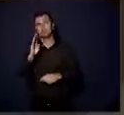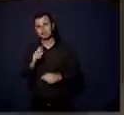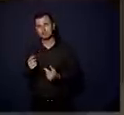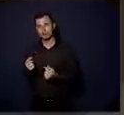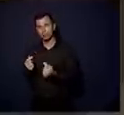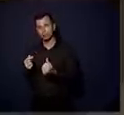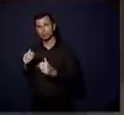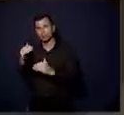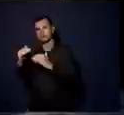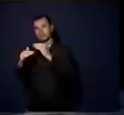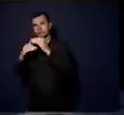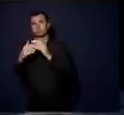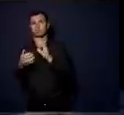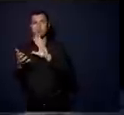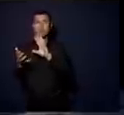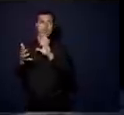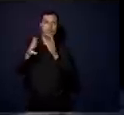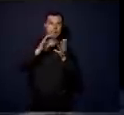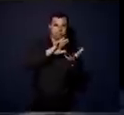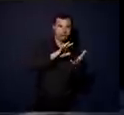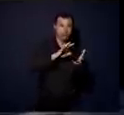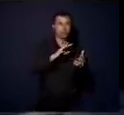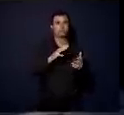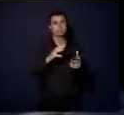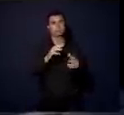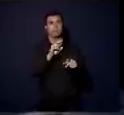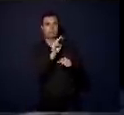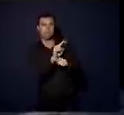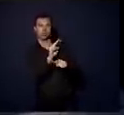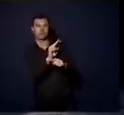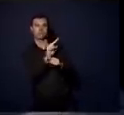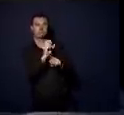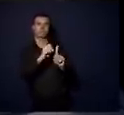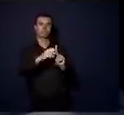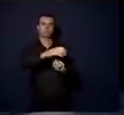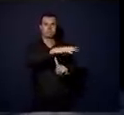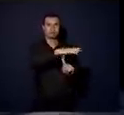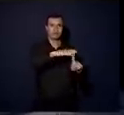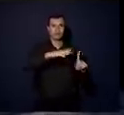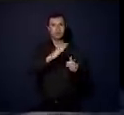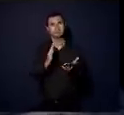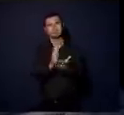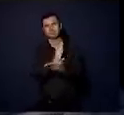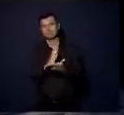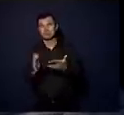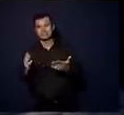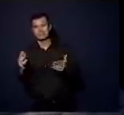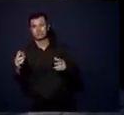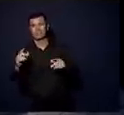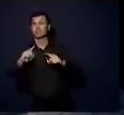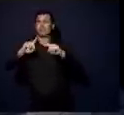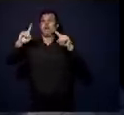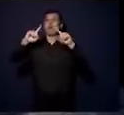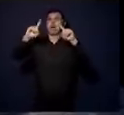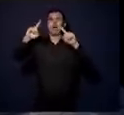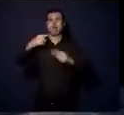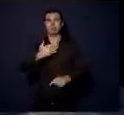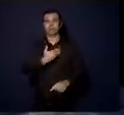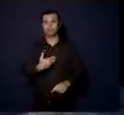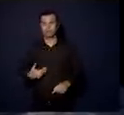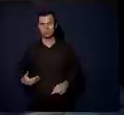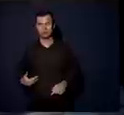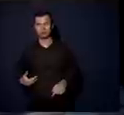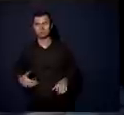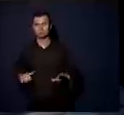de reformas de proteção social a gente tem muito barulho aí nesse governo é normal mas o que eu vejo é o seguinte